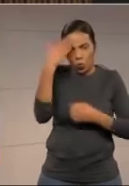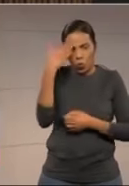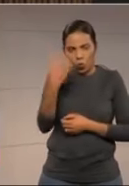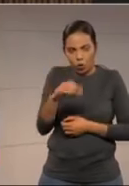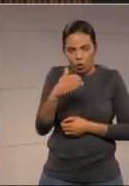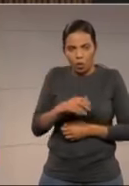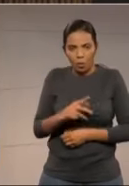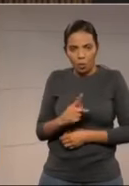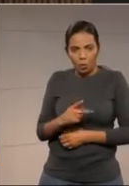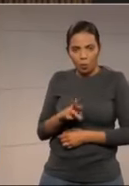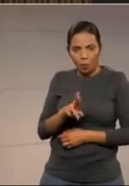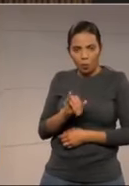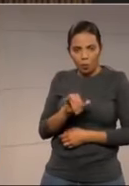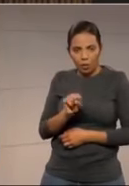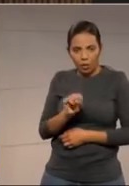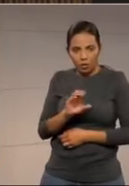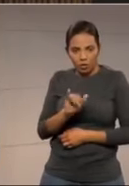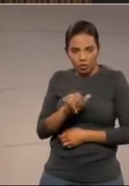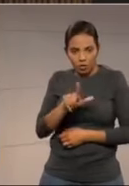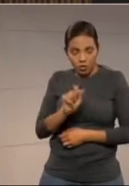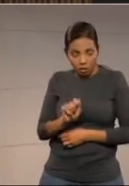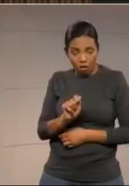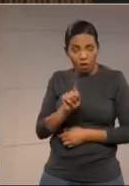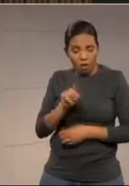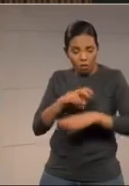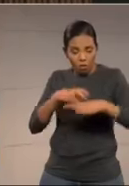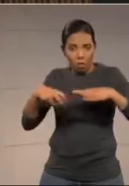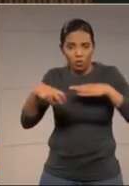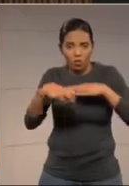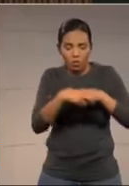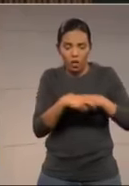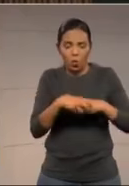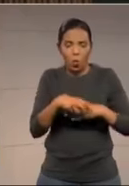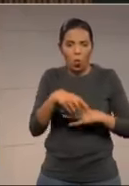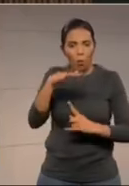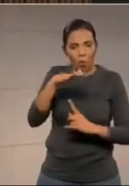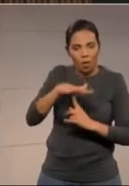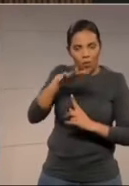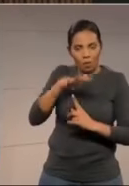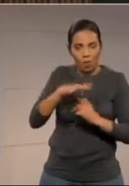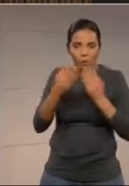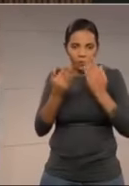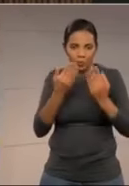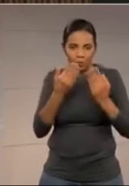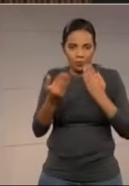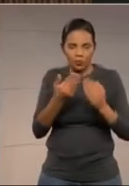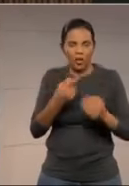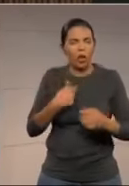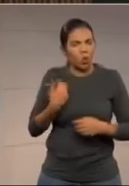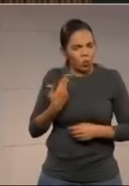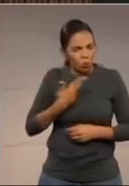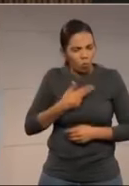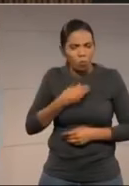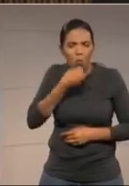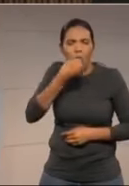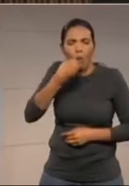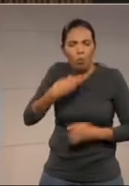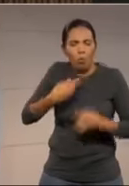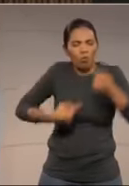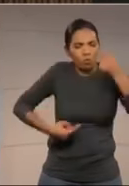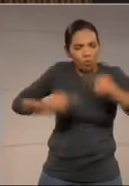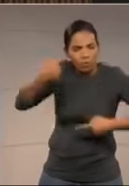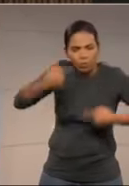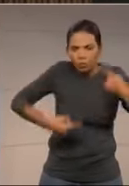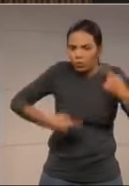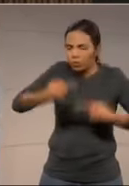do Conselho Regional de Psicologia. Fizemos um bom debate, saímos, sem dúvida nenhuma, muito